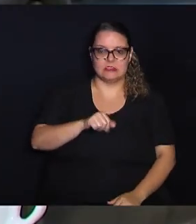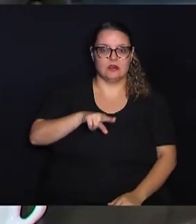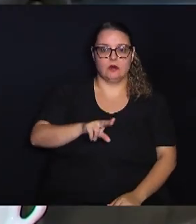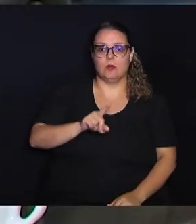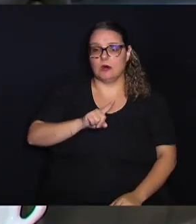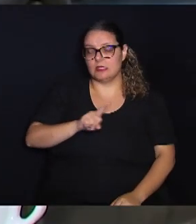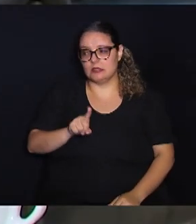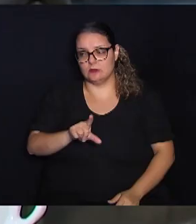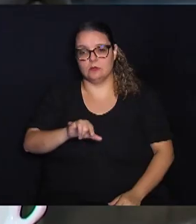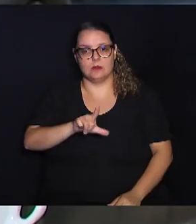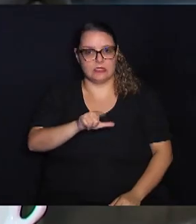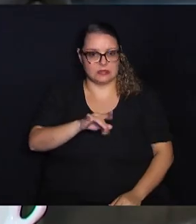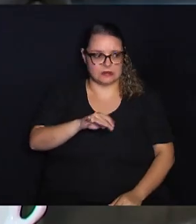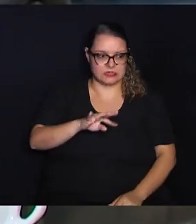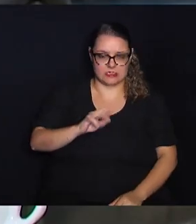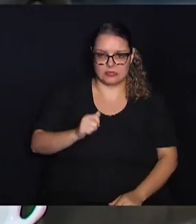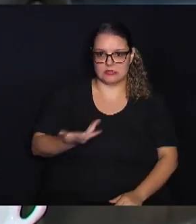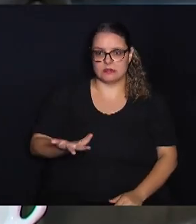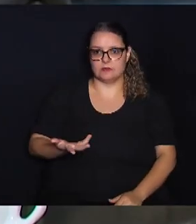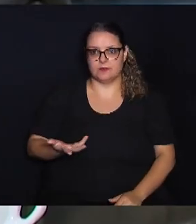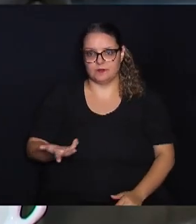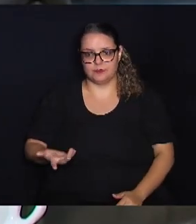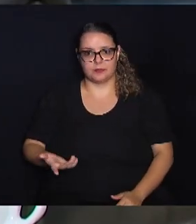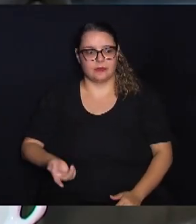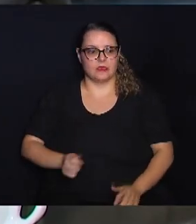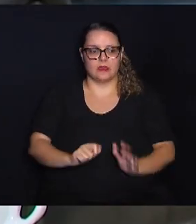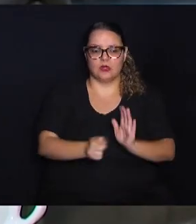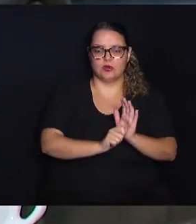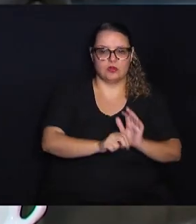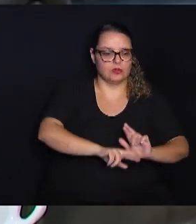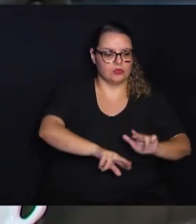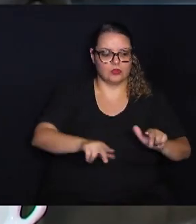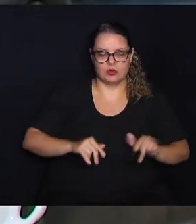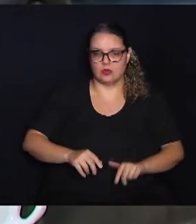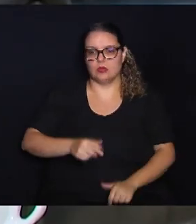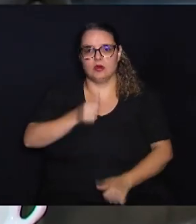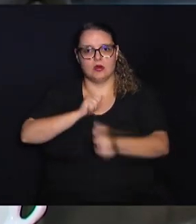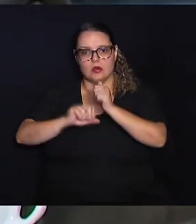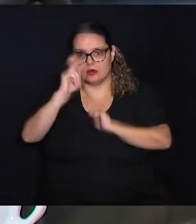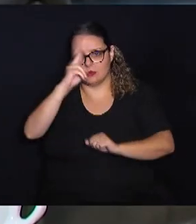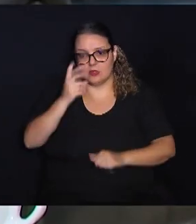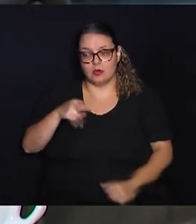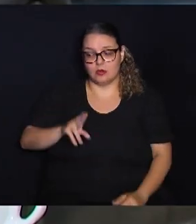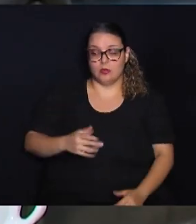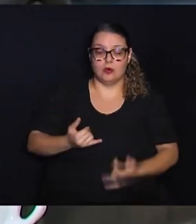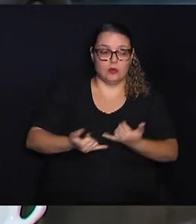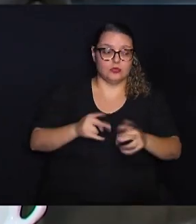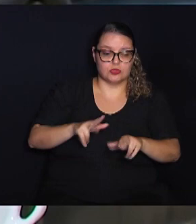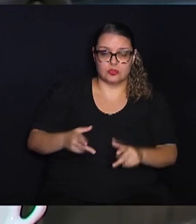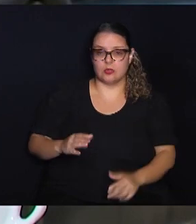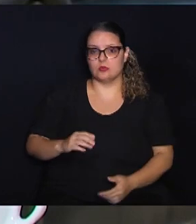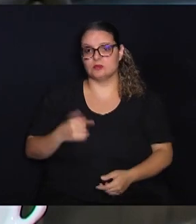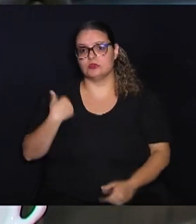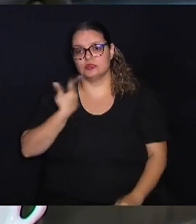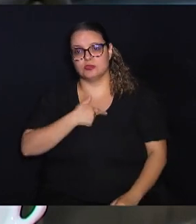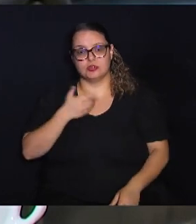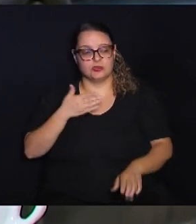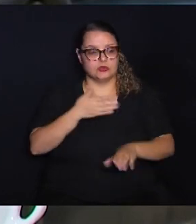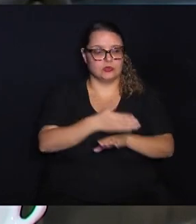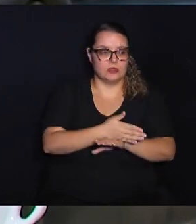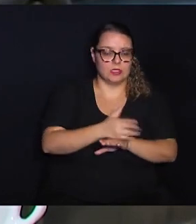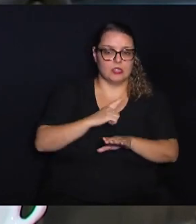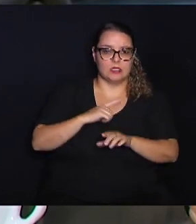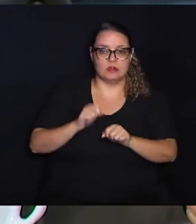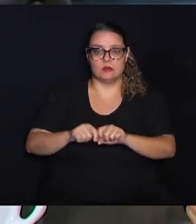também dependências de jogos, né? Ou compulsões por jogos. Nós tivemos uma participação, teve um painel